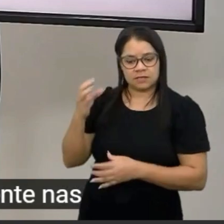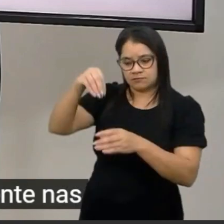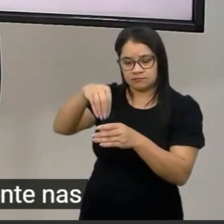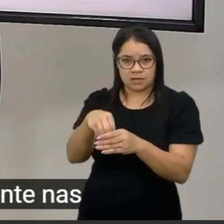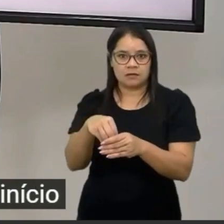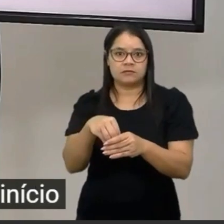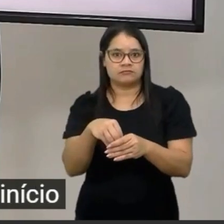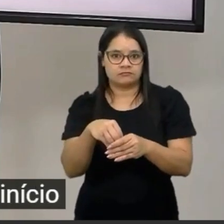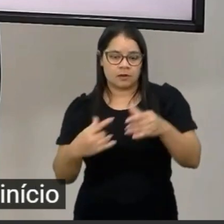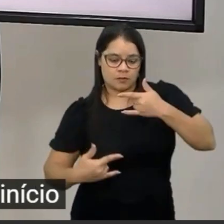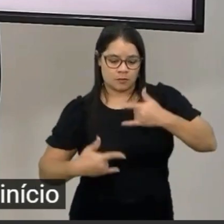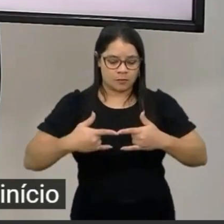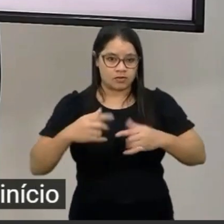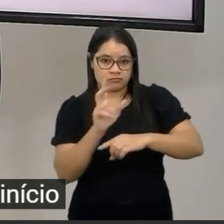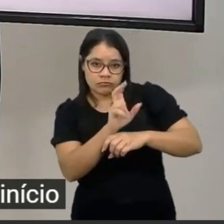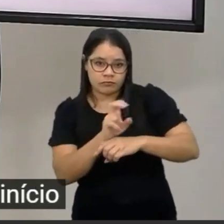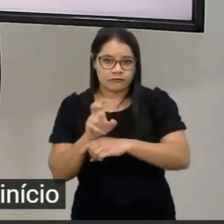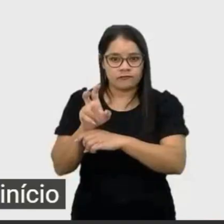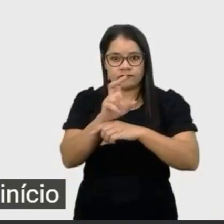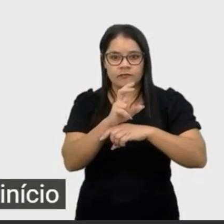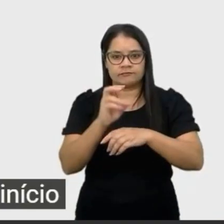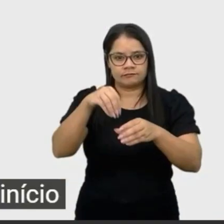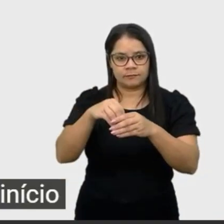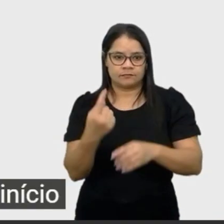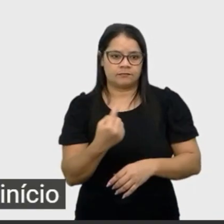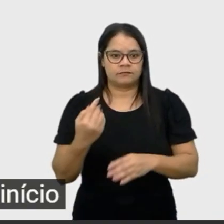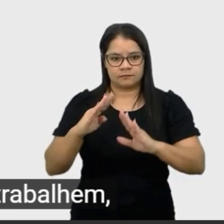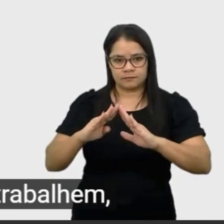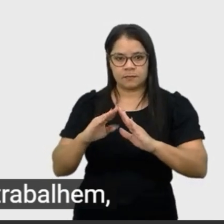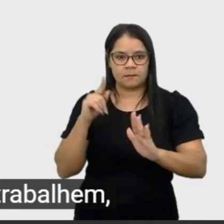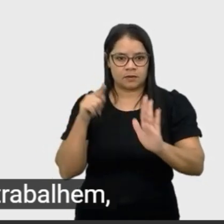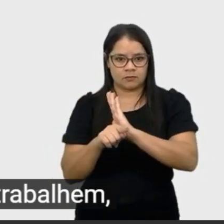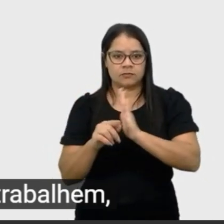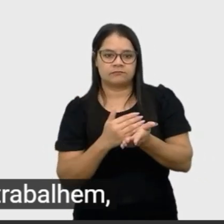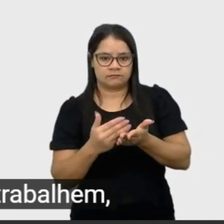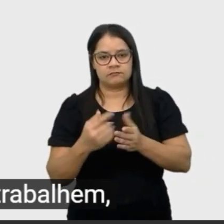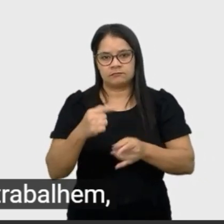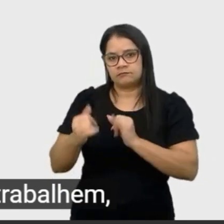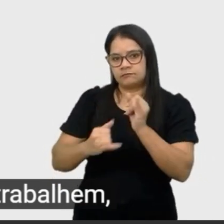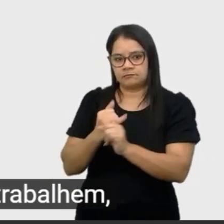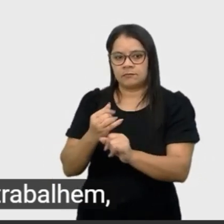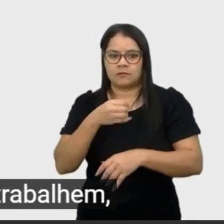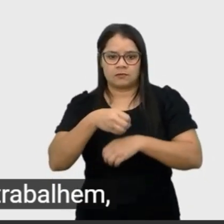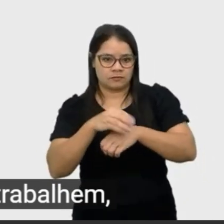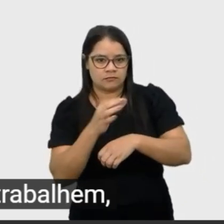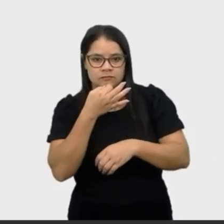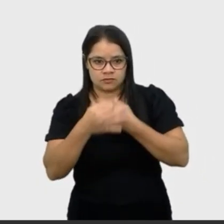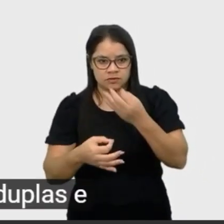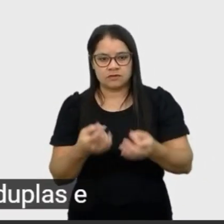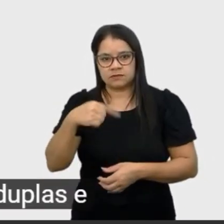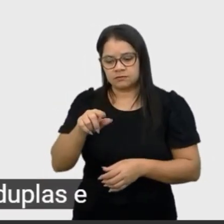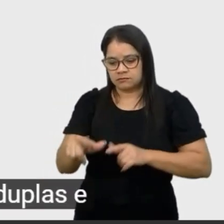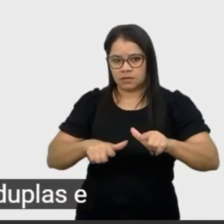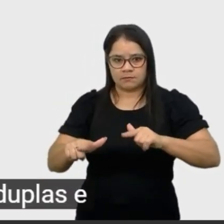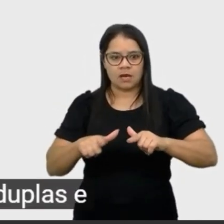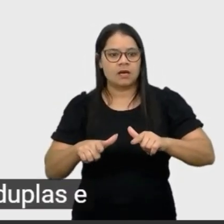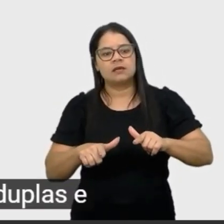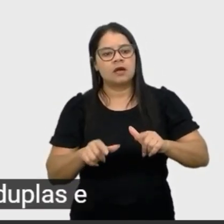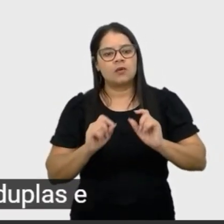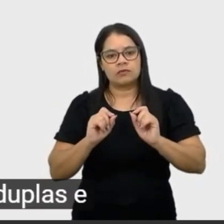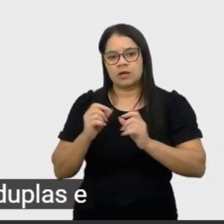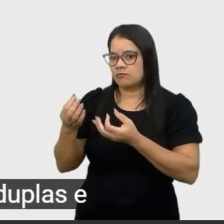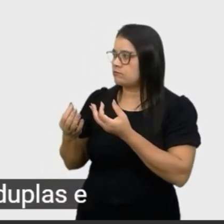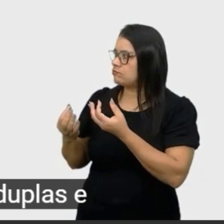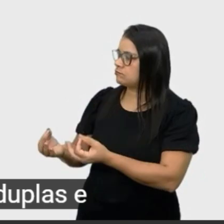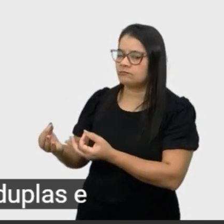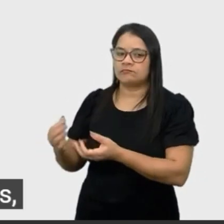presente, a robótica está presente nas nossas casas. Então, ele traz aí algumas perguntas de início no material digital, e eu trago como sugestão que vocês trabalhem aí o Think Par Share, que seria